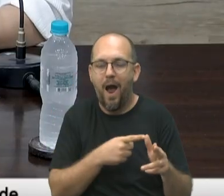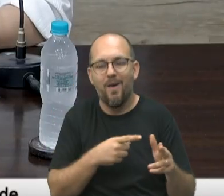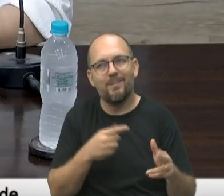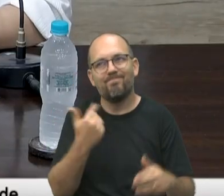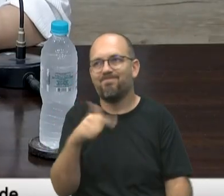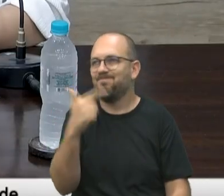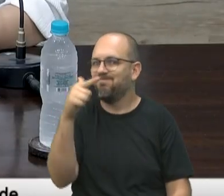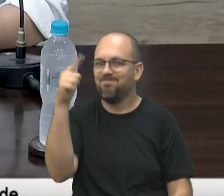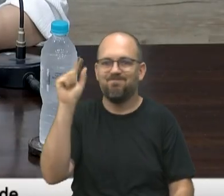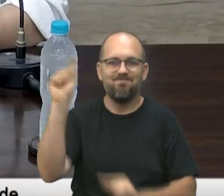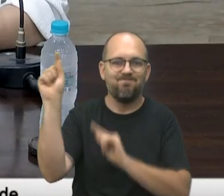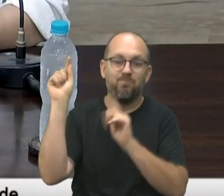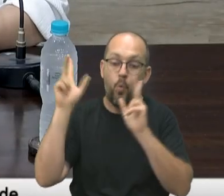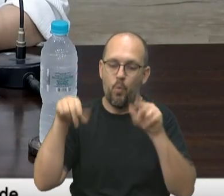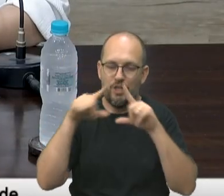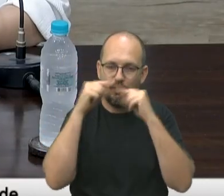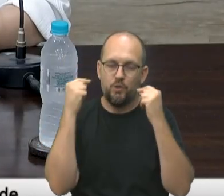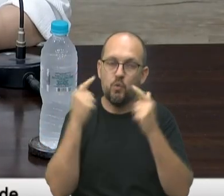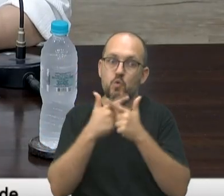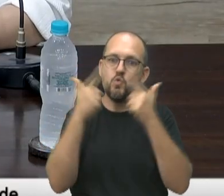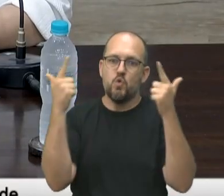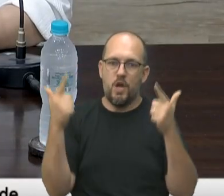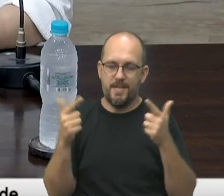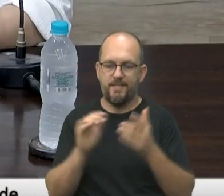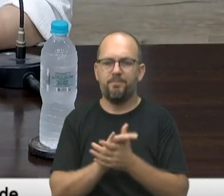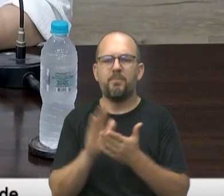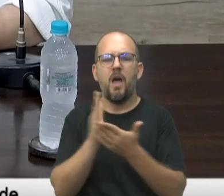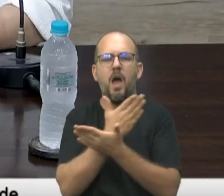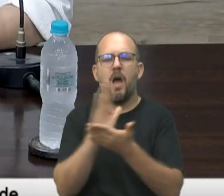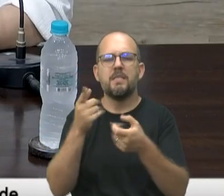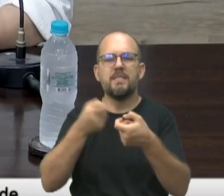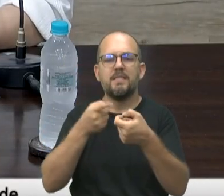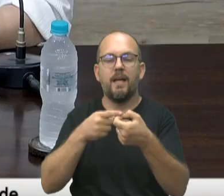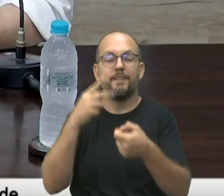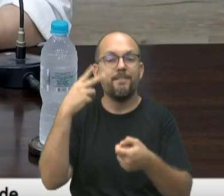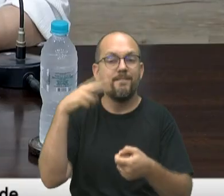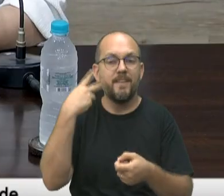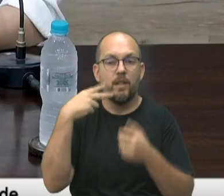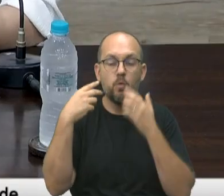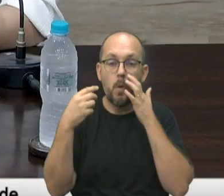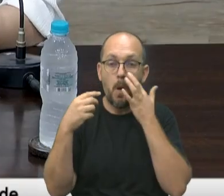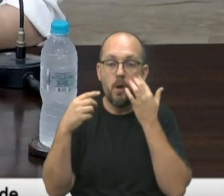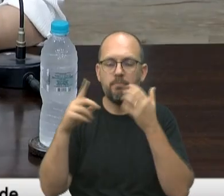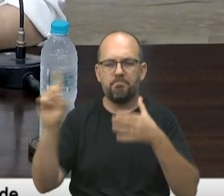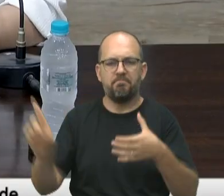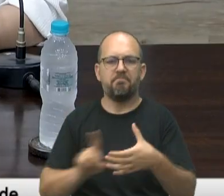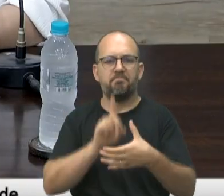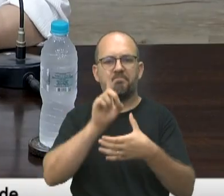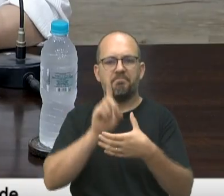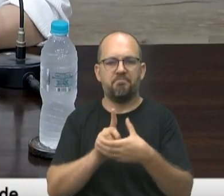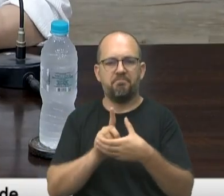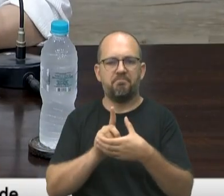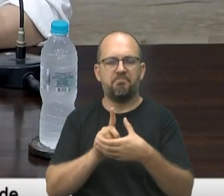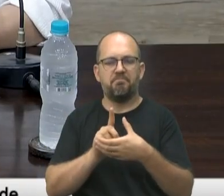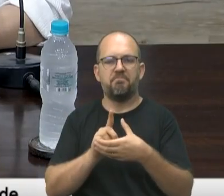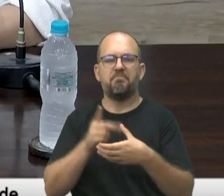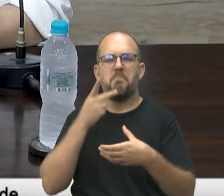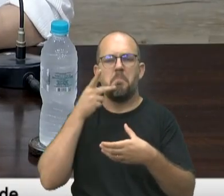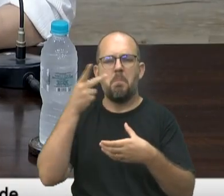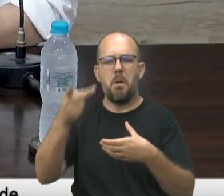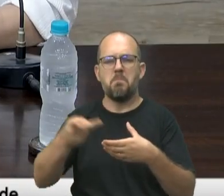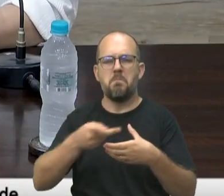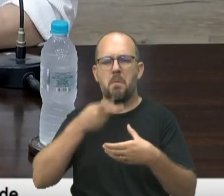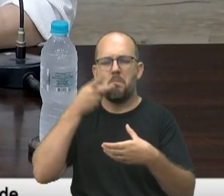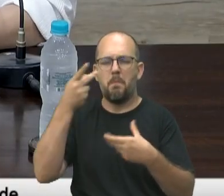Câmara para fazer uma discussão como essa. Tem cidades em que vereadores sobem em tribunas como essa para falar as coisas